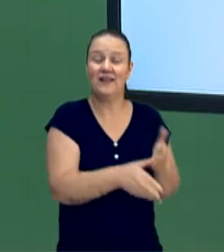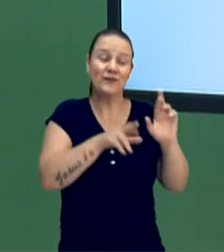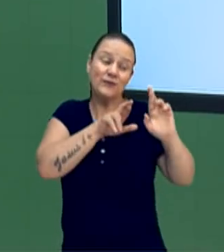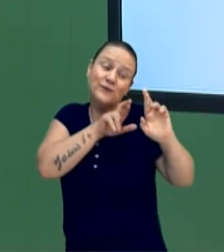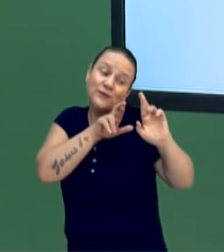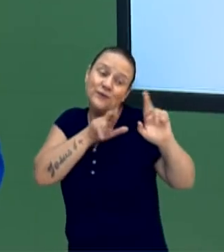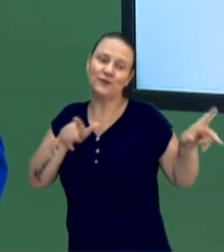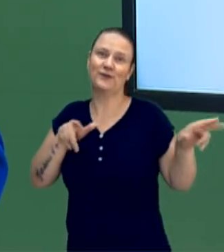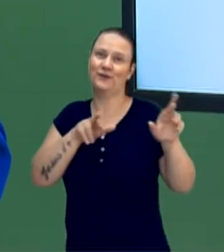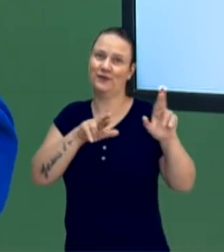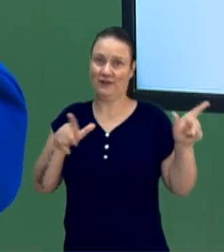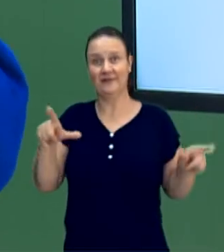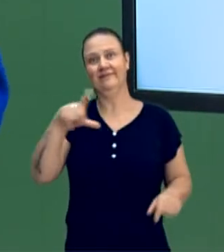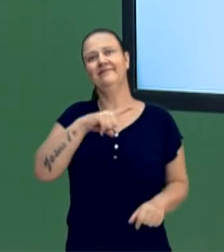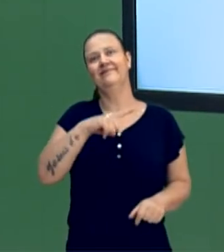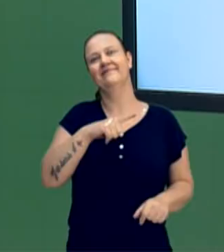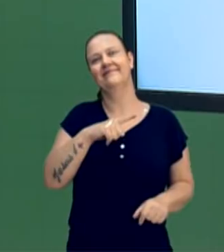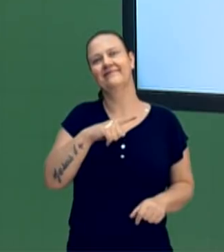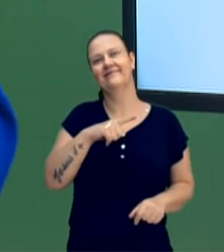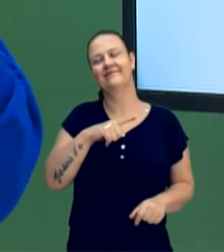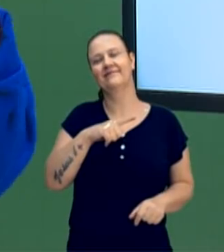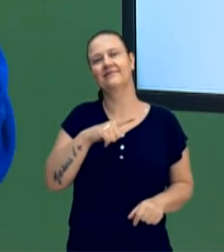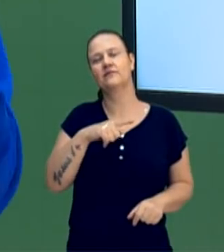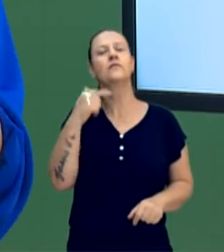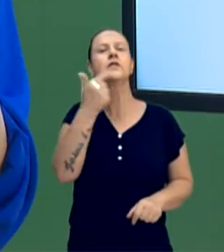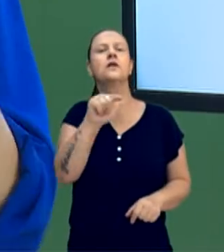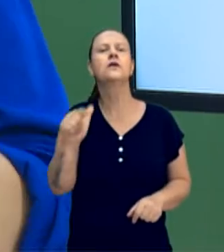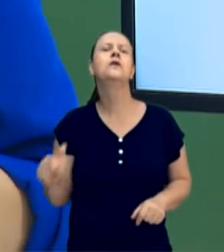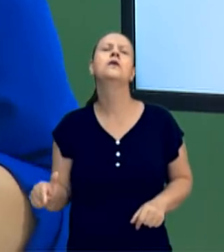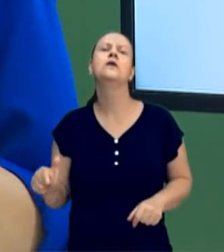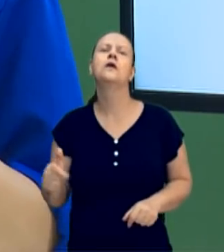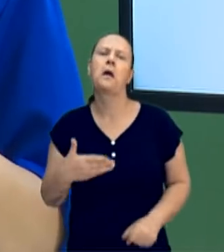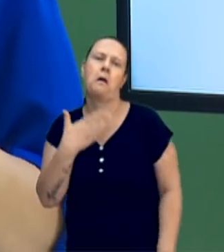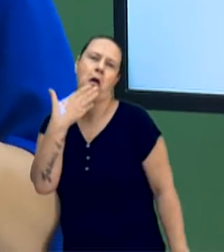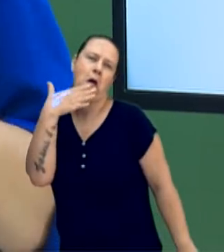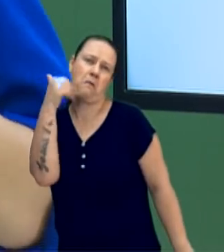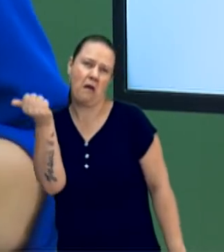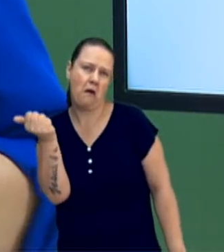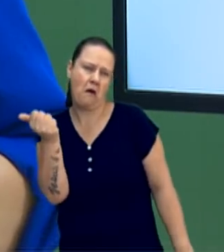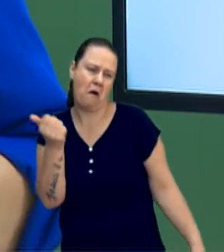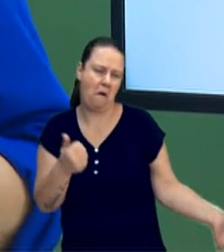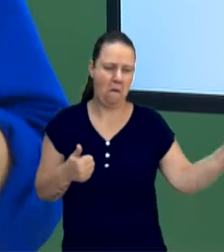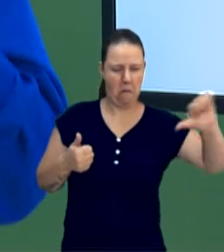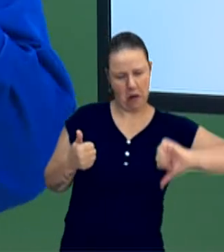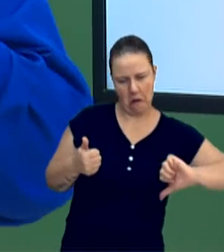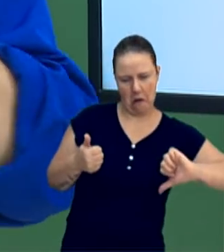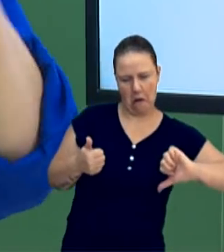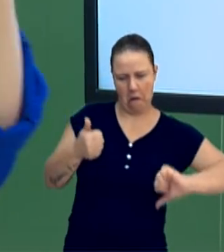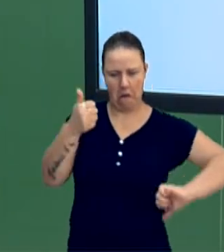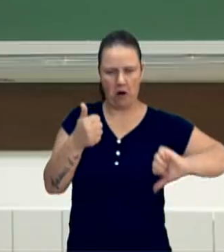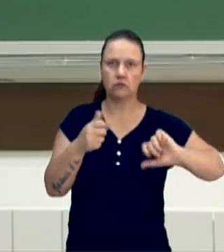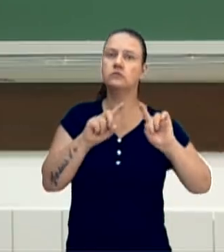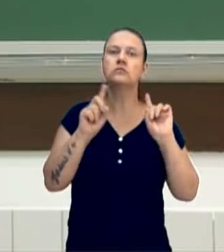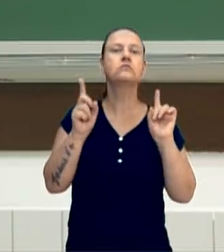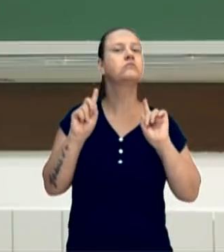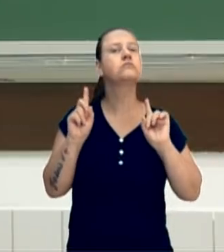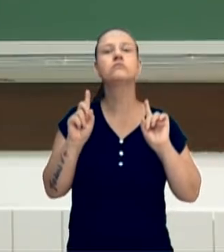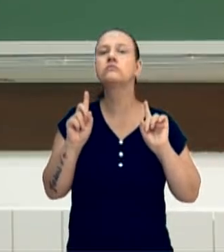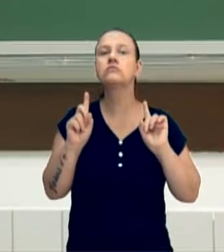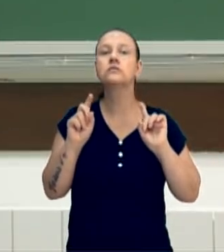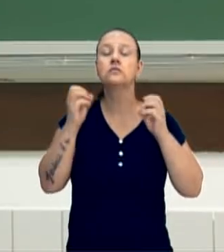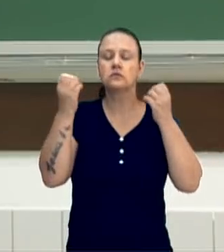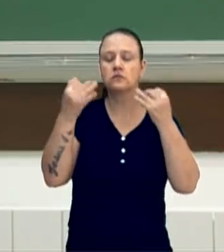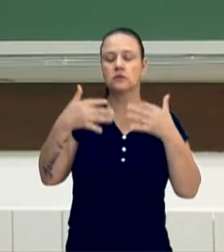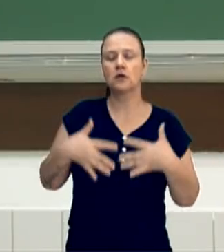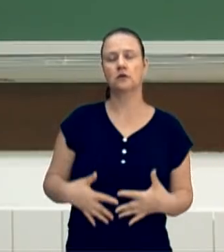cabelos diferentes. Não existe um melhor e um pior. Então, é disso que está falando aqui